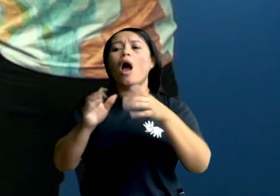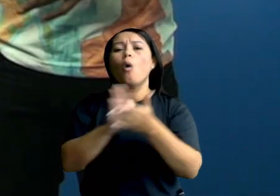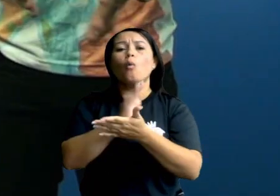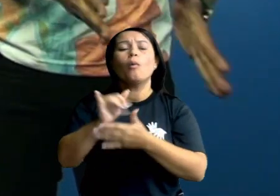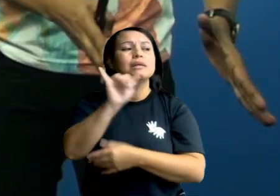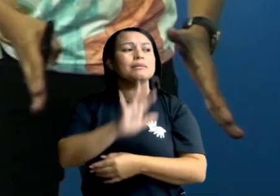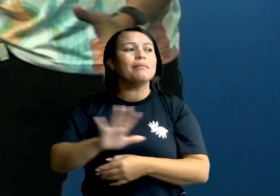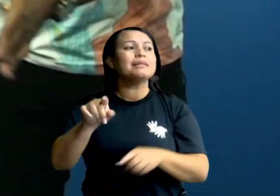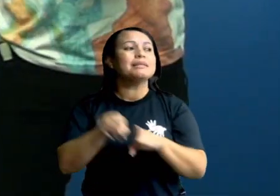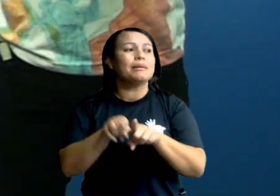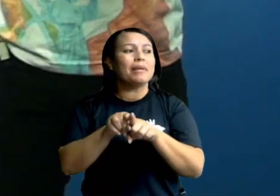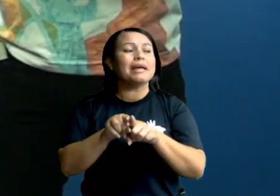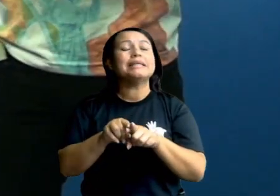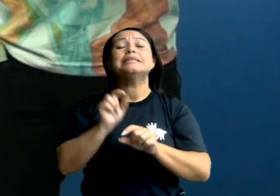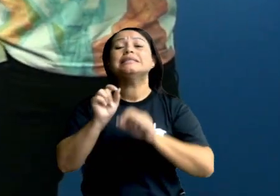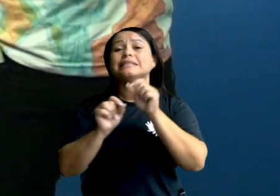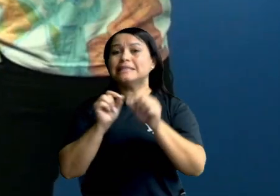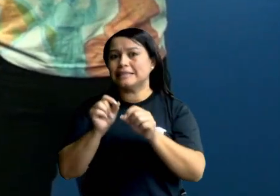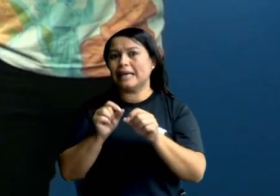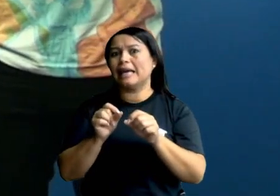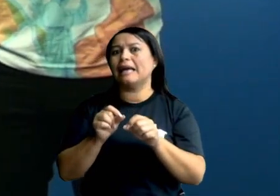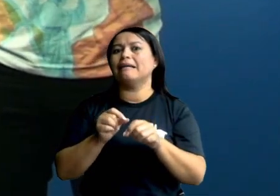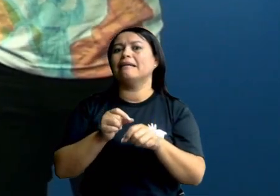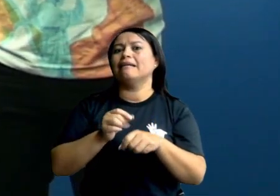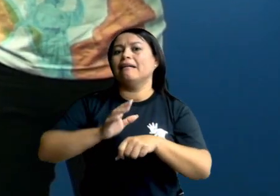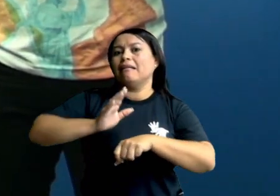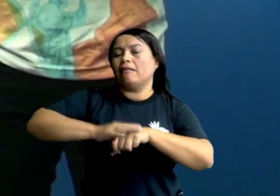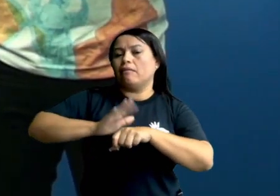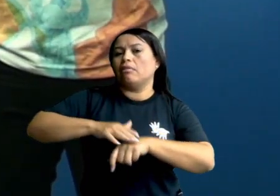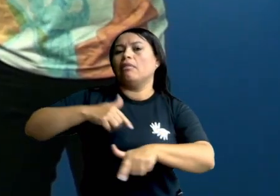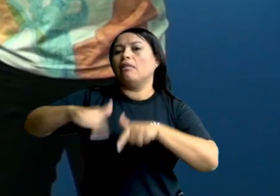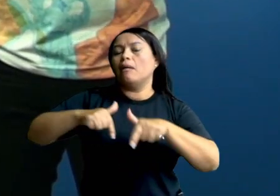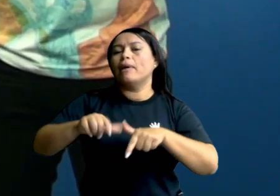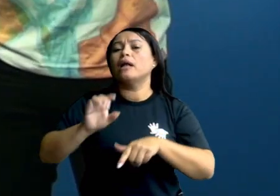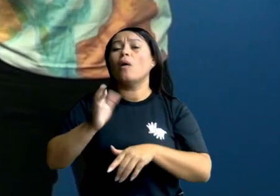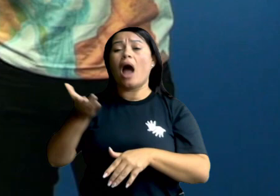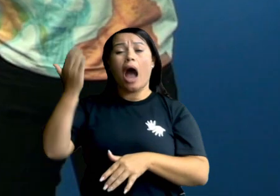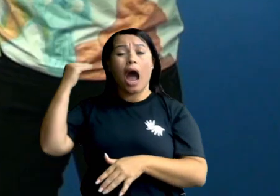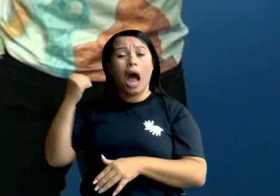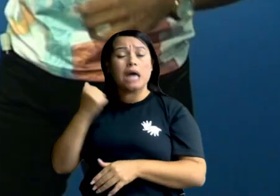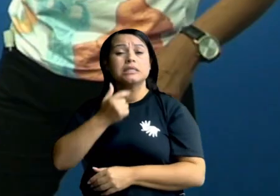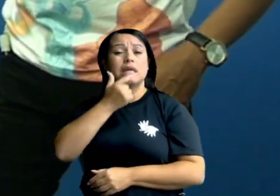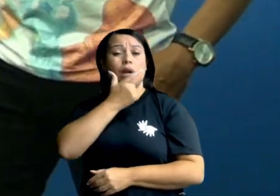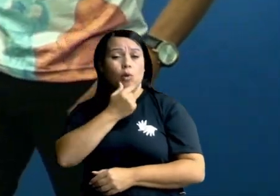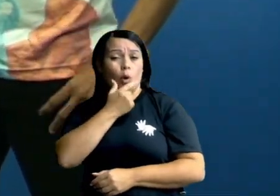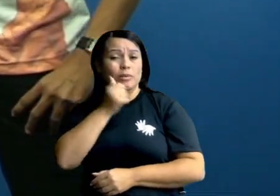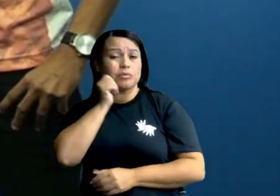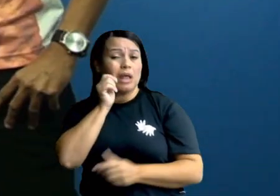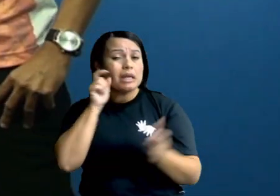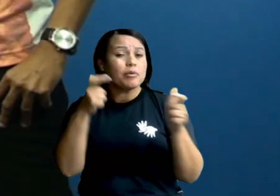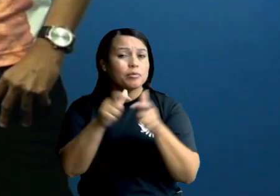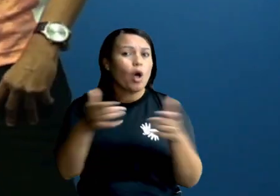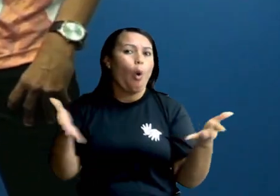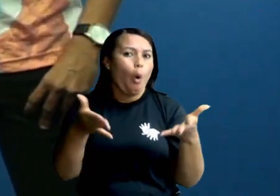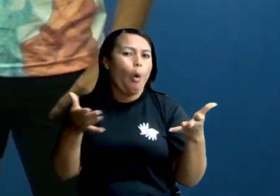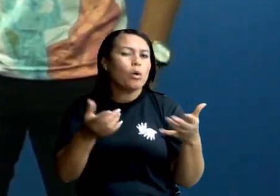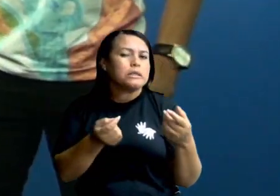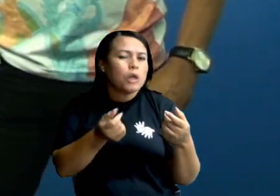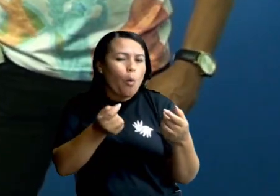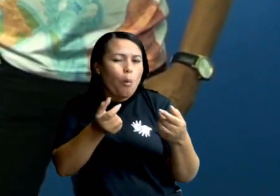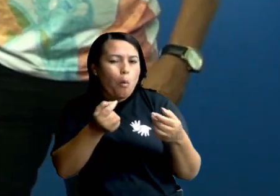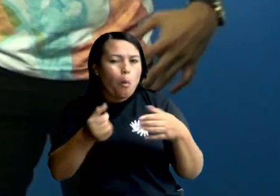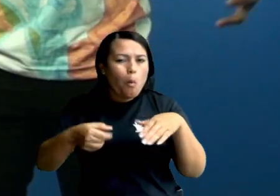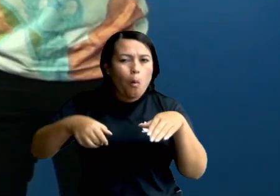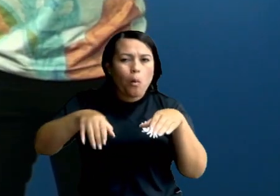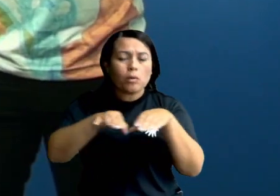modo geral, ao longo do tempo, eram conduzidas sobretudo por homens, né, e as mulheres tinham menos espaço. Então, mulher